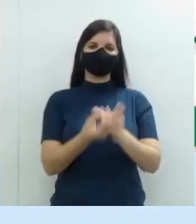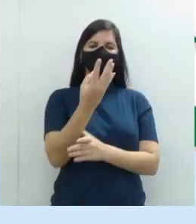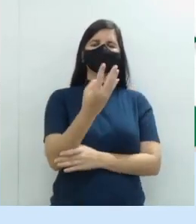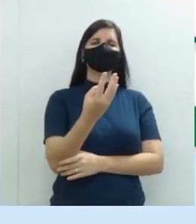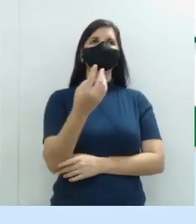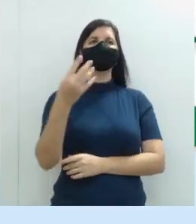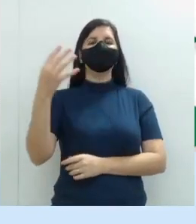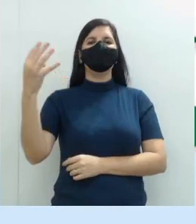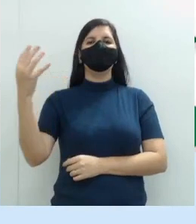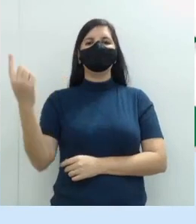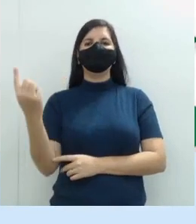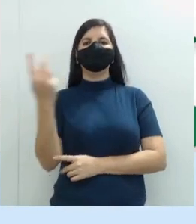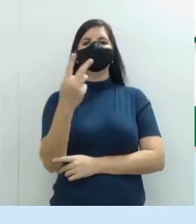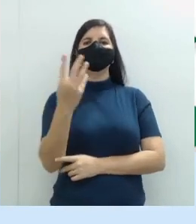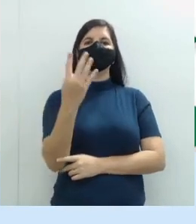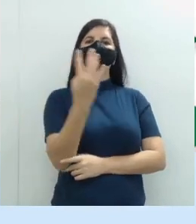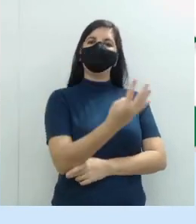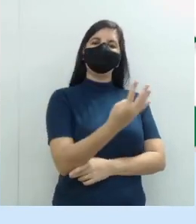primeiros números